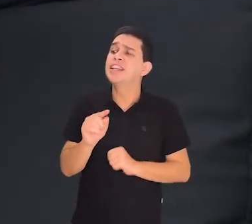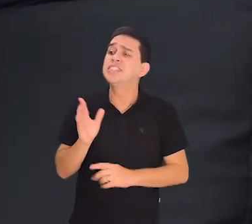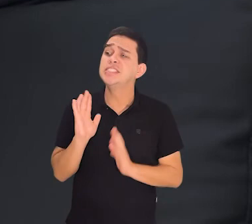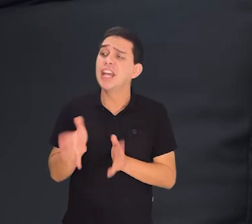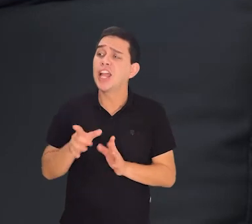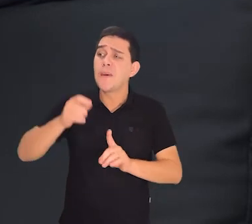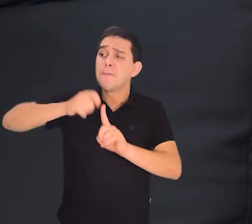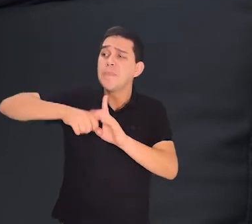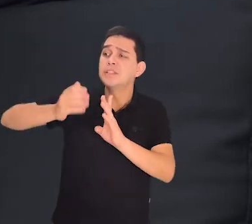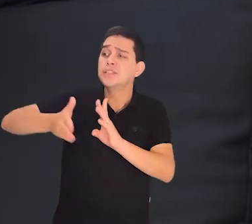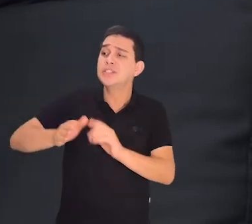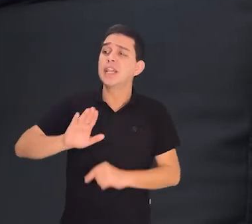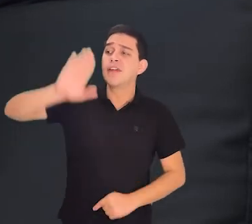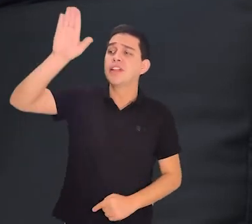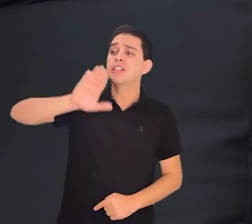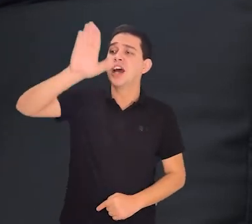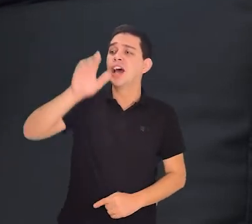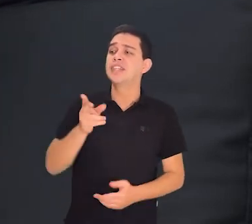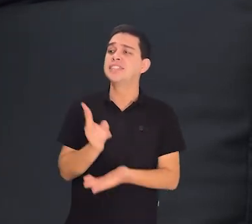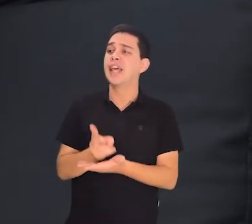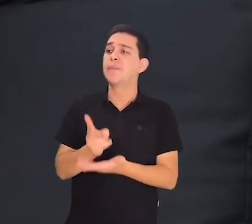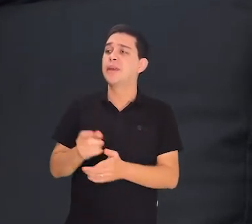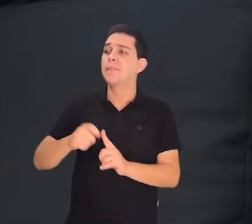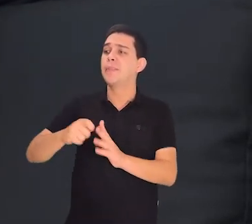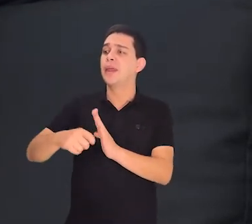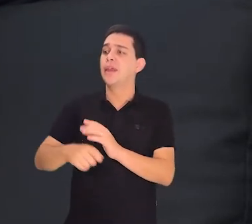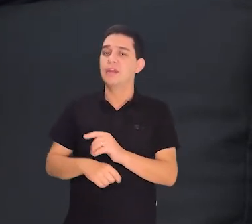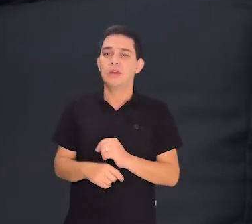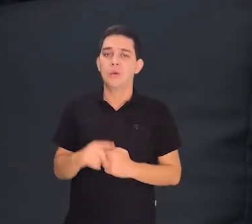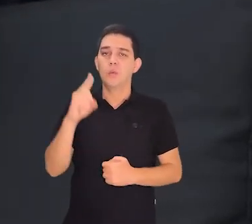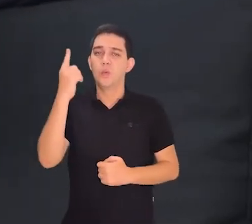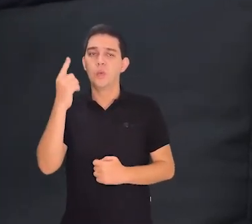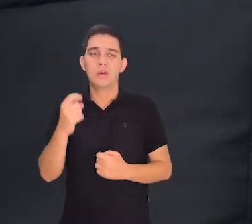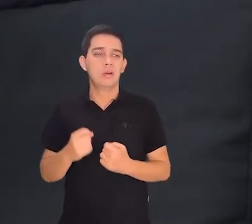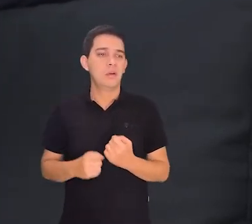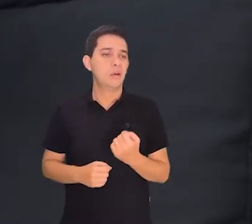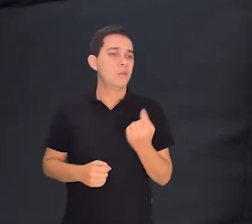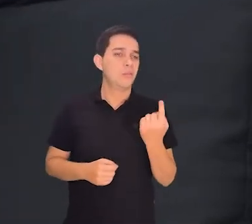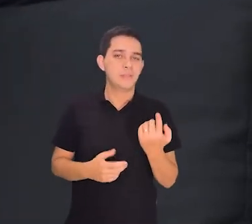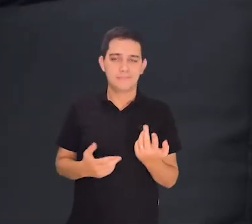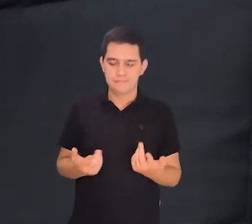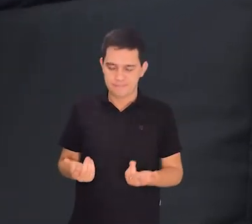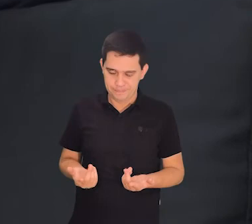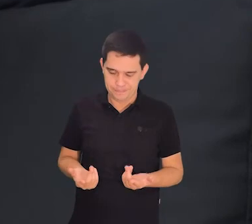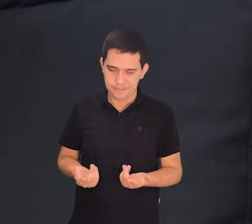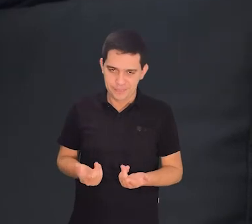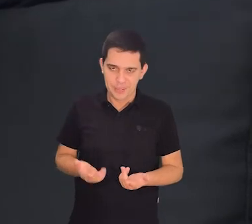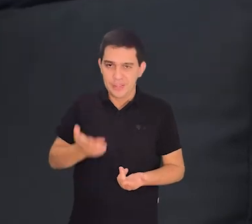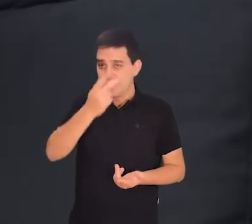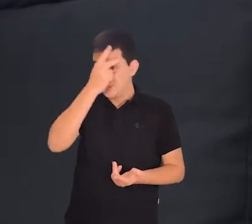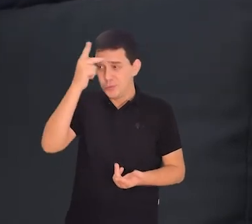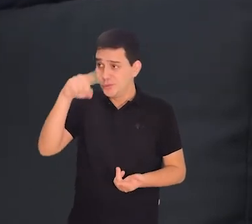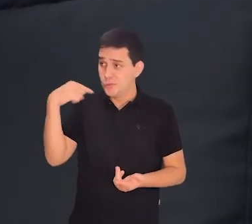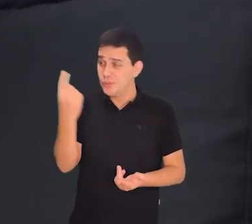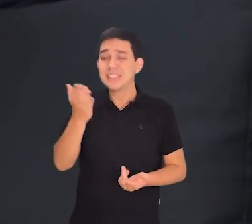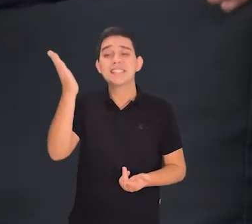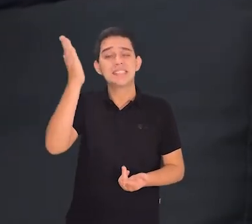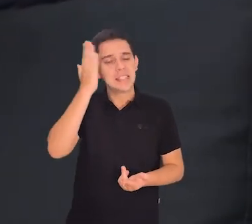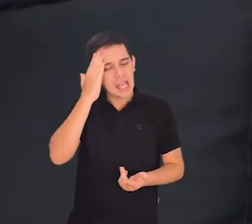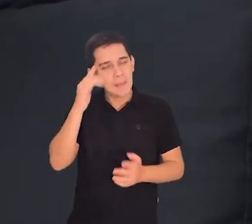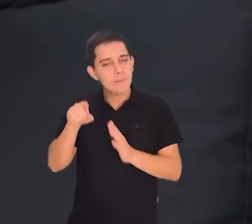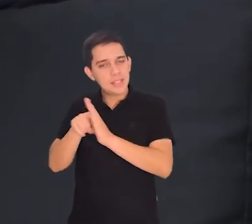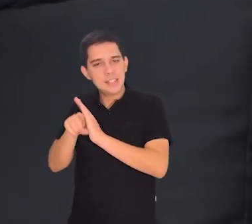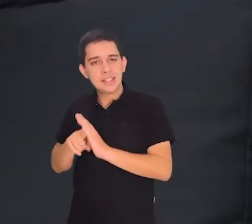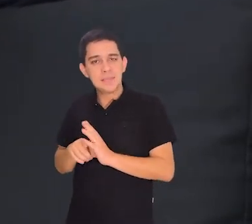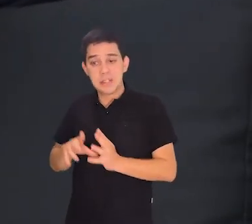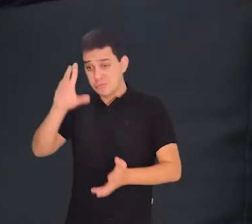mão. E muito vem do fato de que a pessoa, ela, ok, eu sei o que é uma ação, eu sei como funciona uma ação, mas e eu com isso? Aí vira aquela